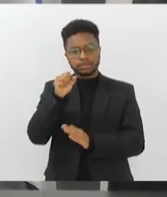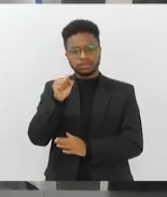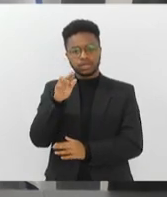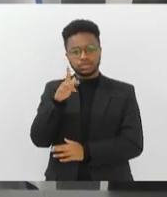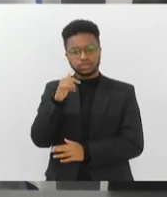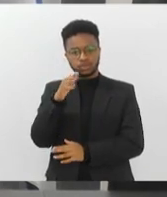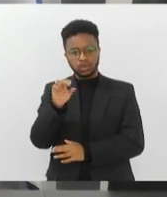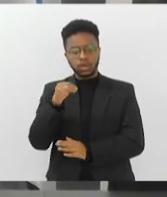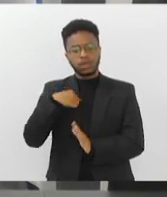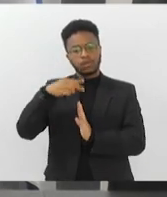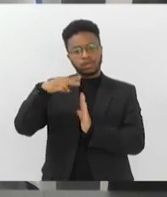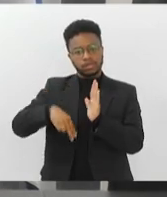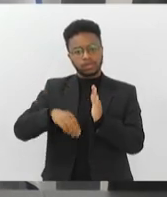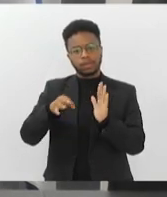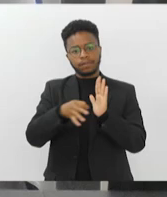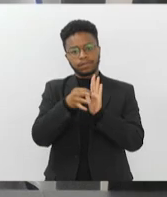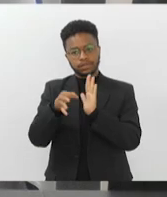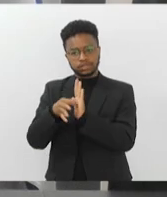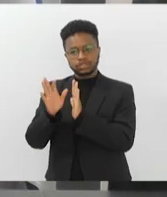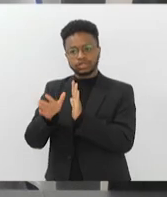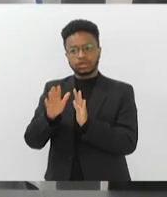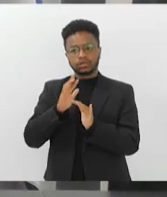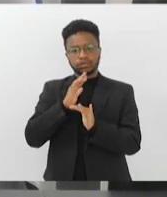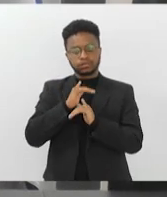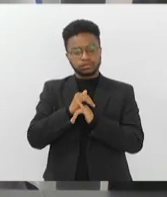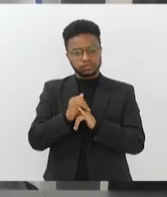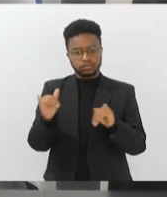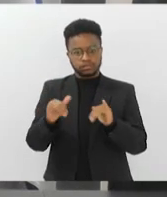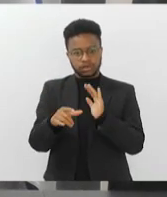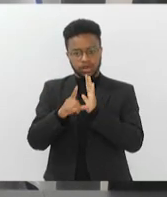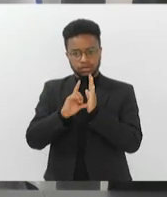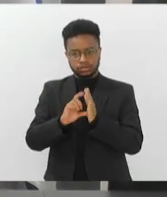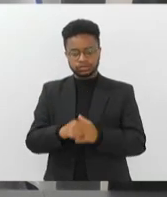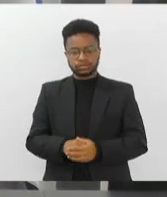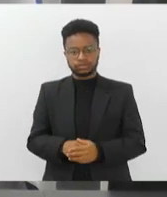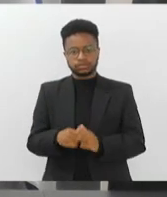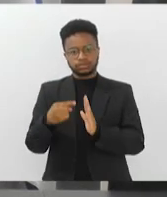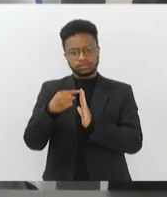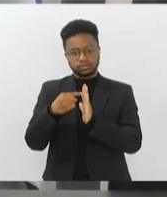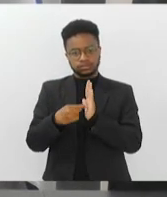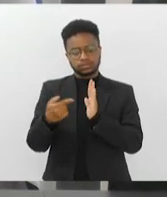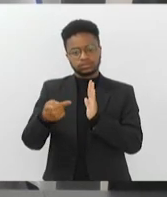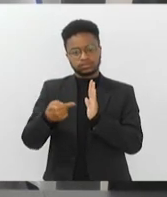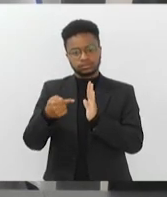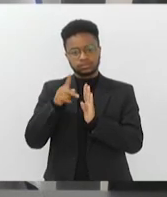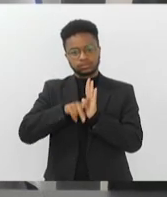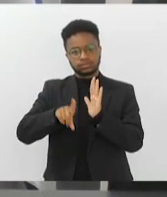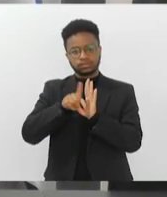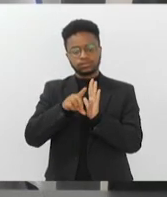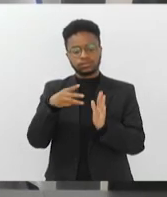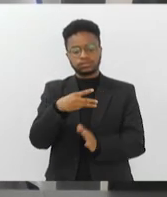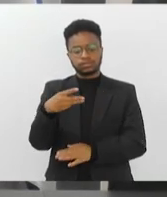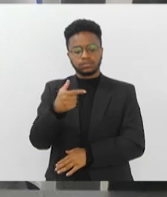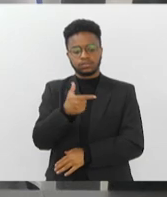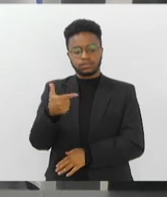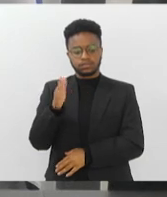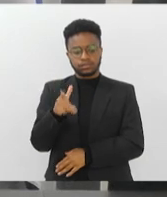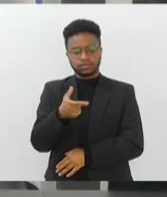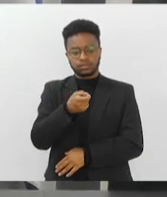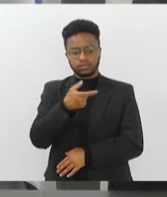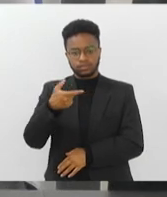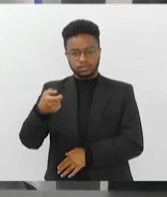os pareceres que já foram proferidos nos respectivos processos. Item 7 da pauta, projeto de lei 3322 de